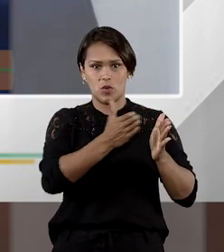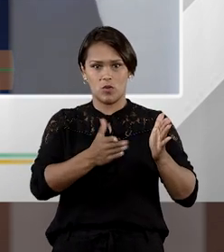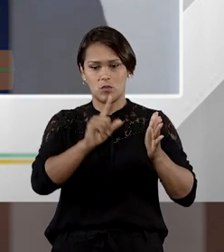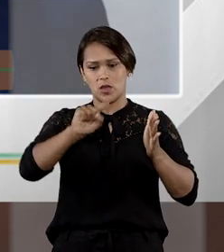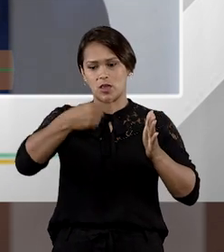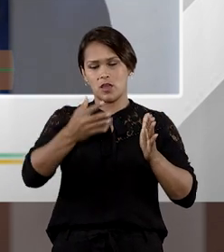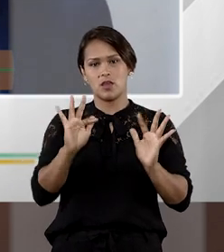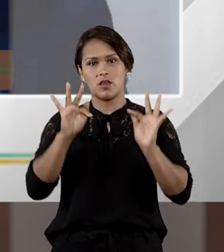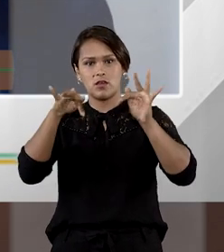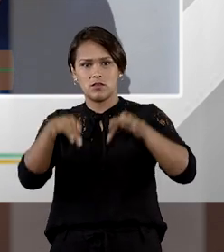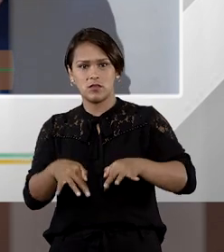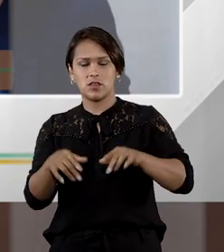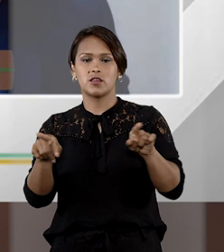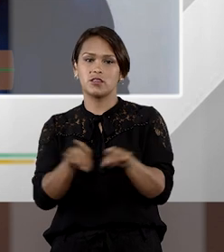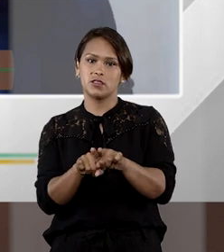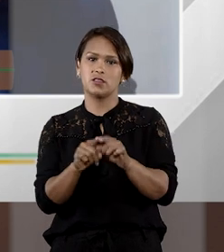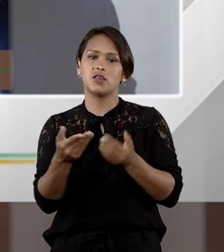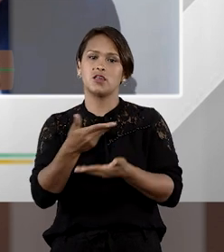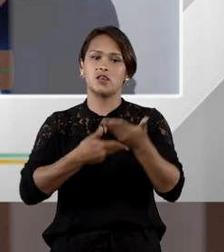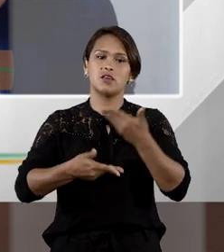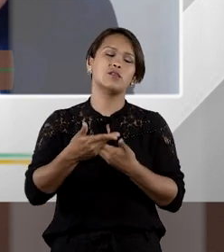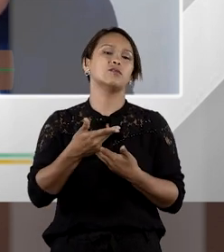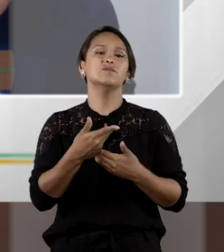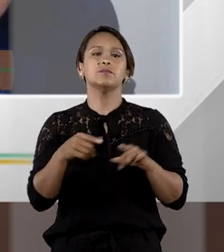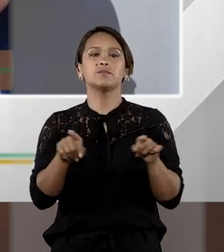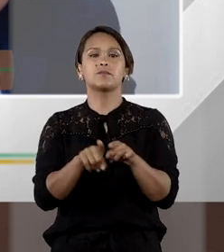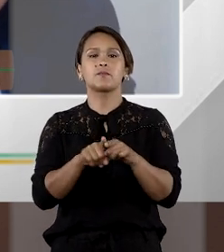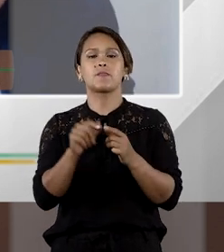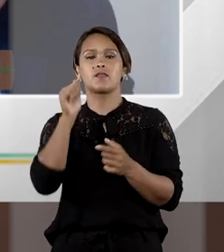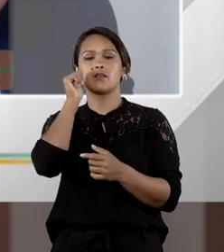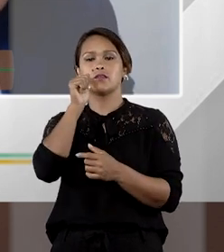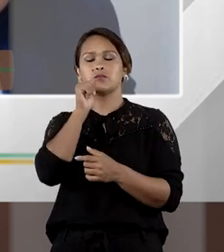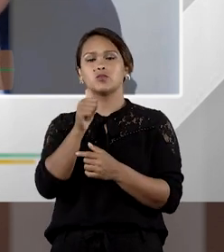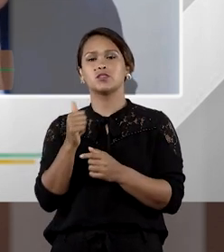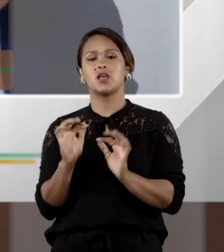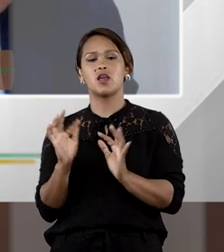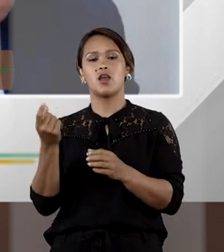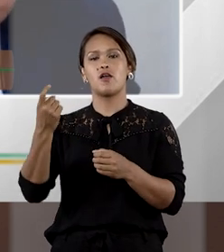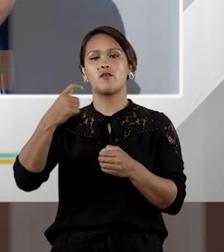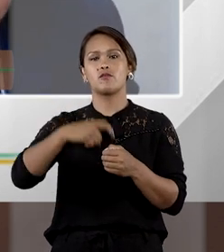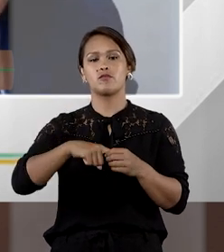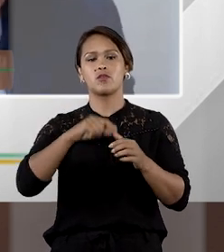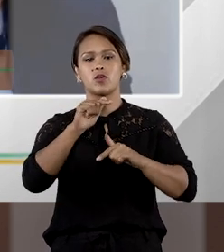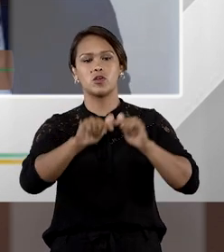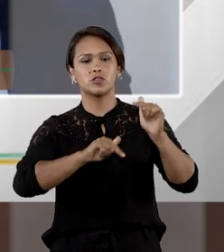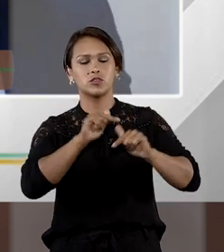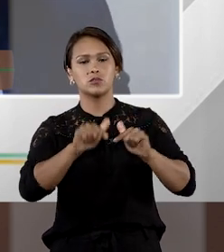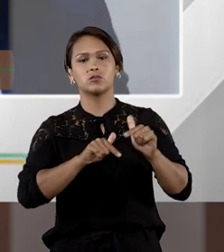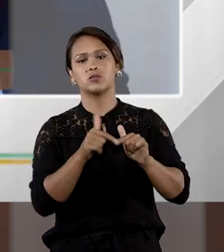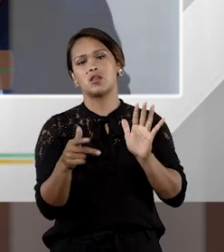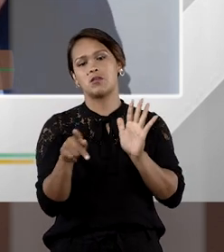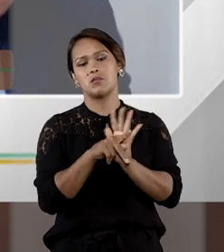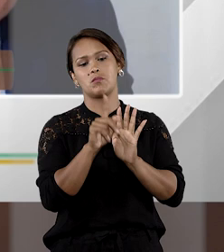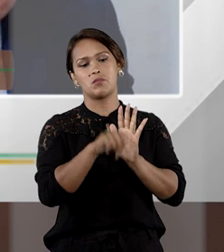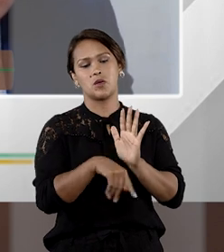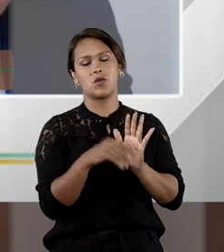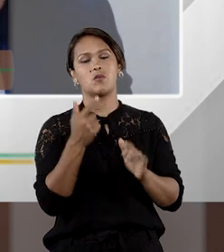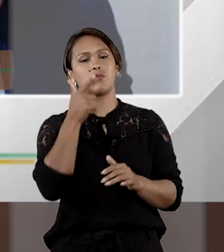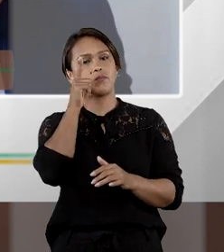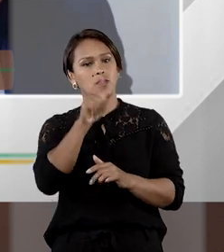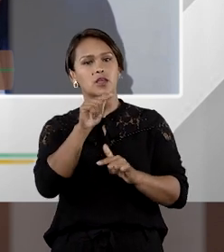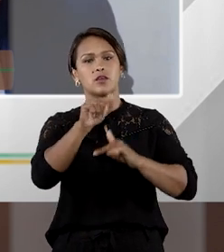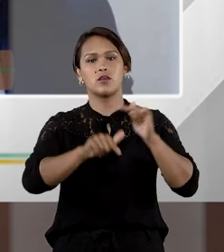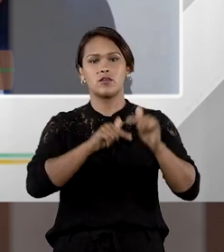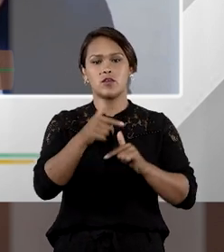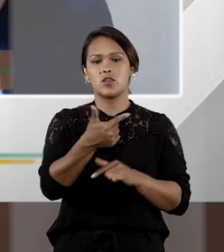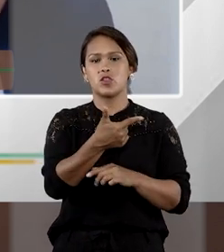geralmente são questões que envolvem pleitos das mulheres, até que a mulher volte para o mercado de trabalho, aí tem julgado que fala